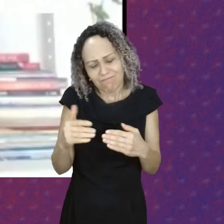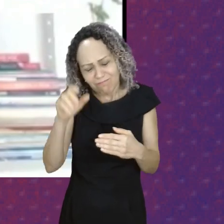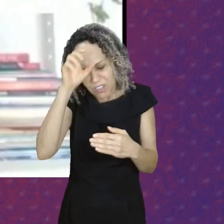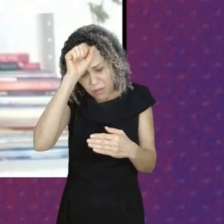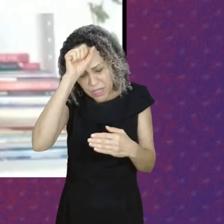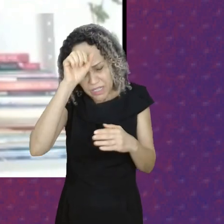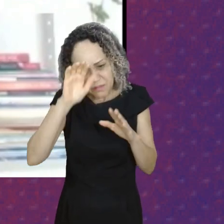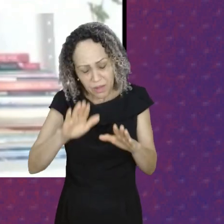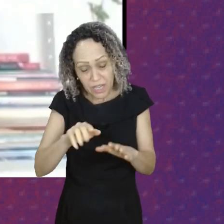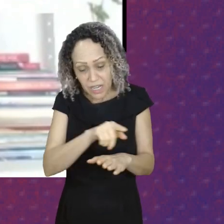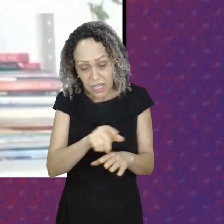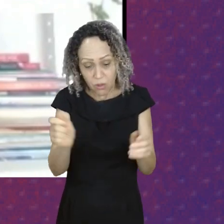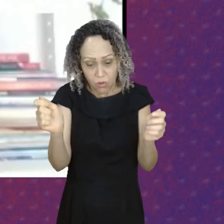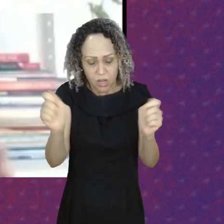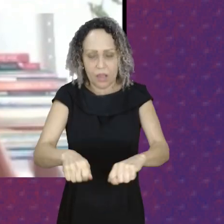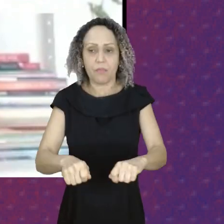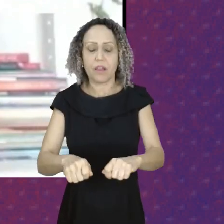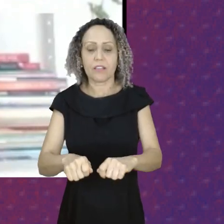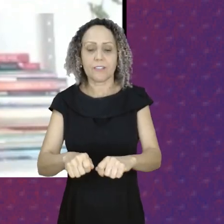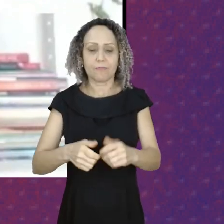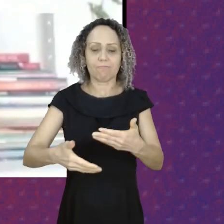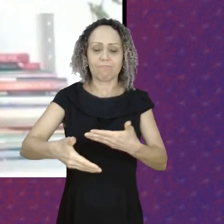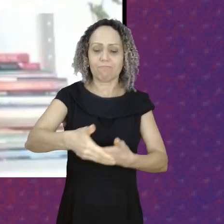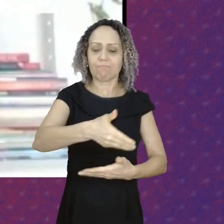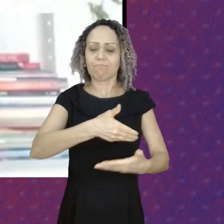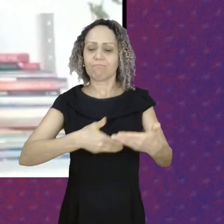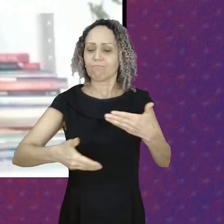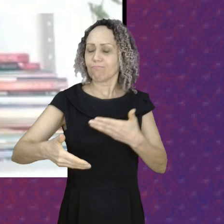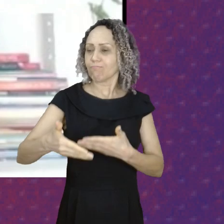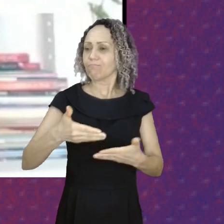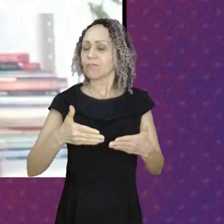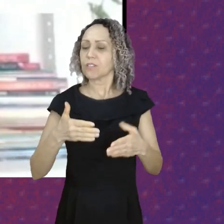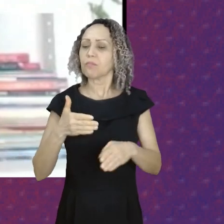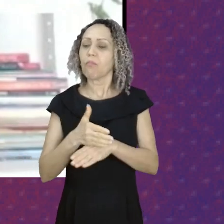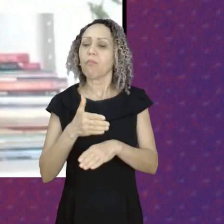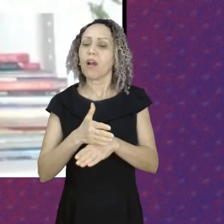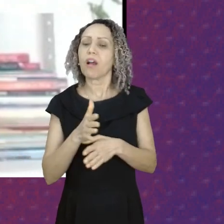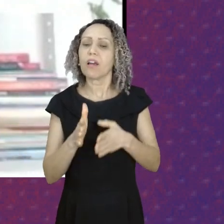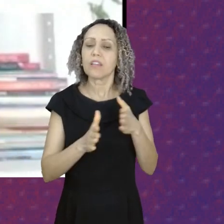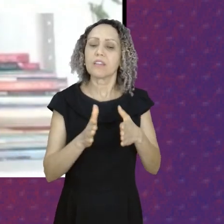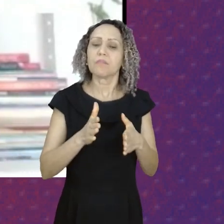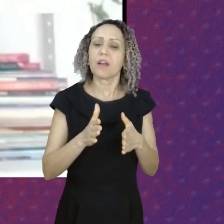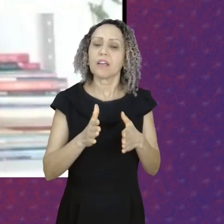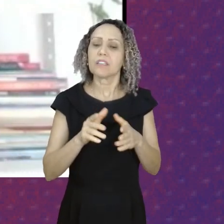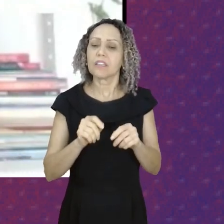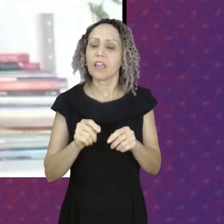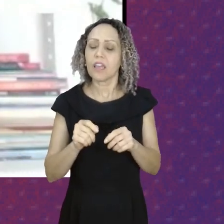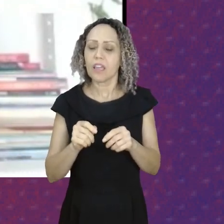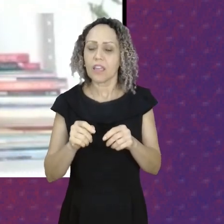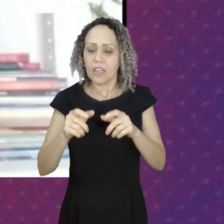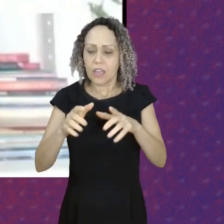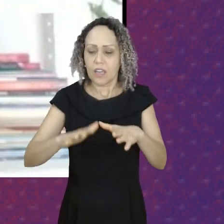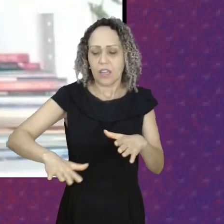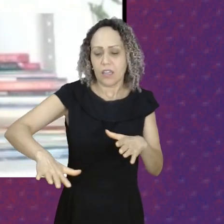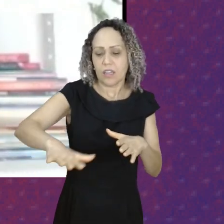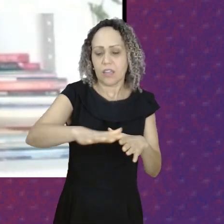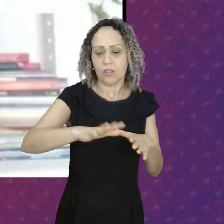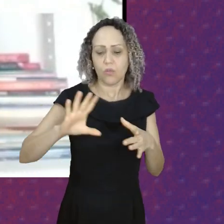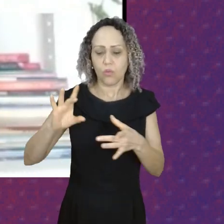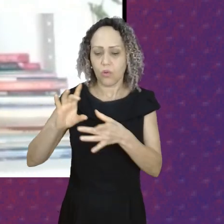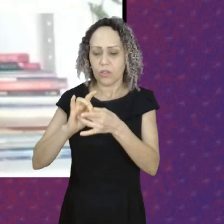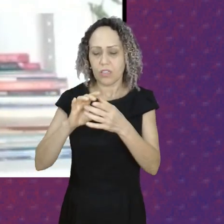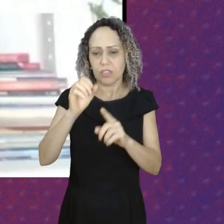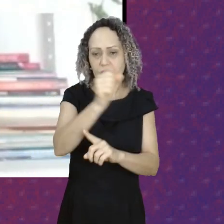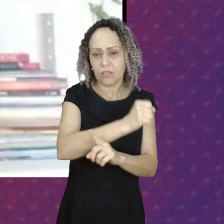de interagir e de participar também na vida, naquele contexto social que são